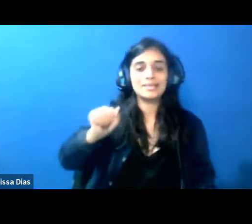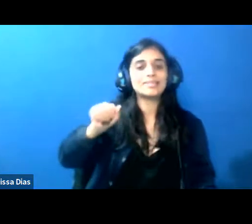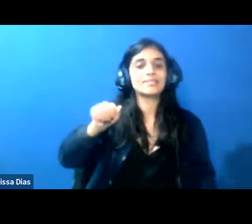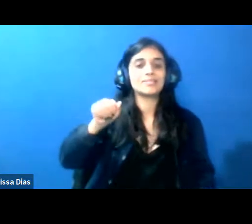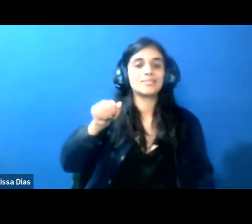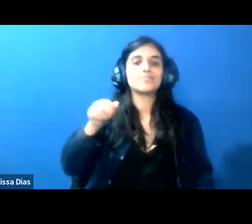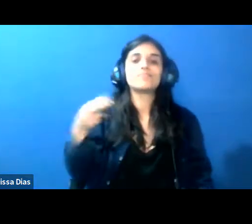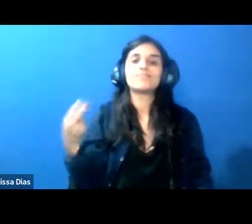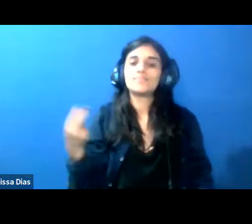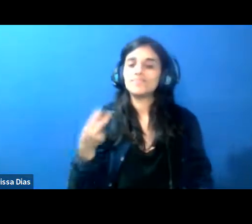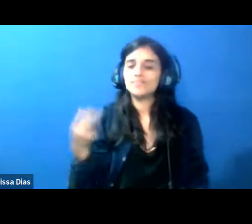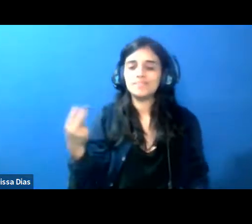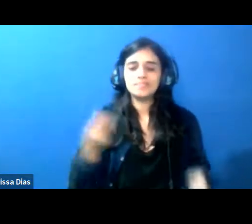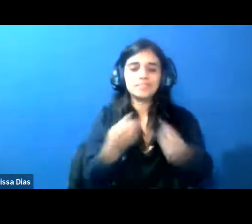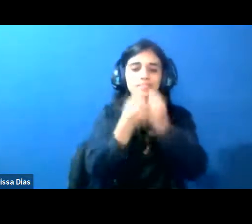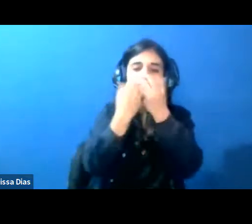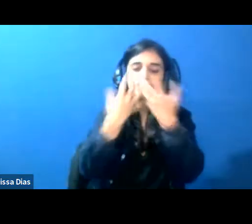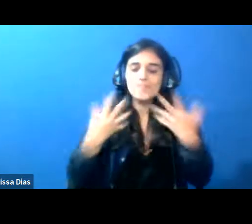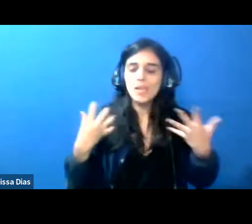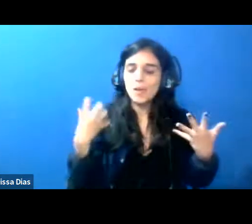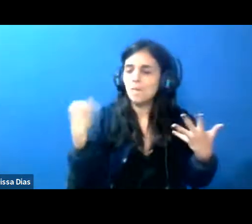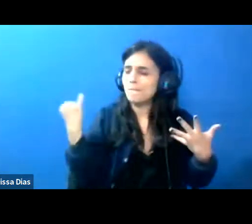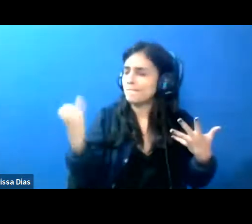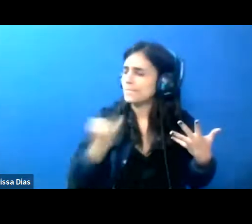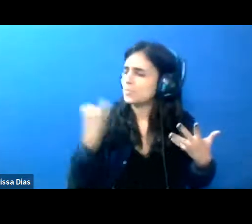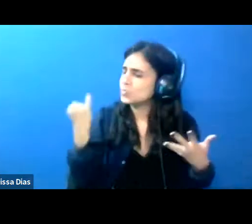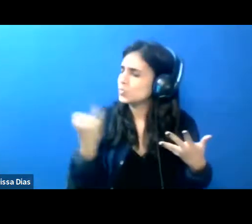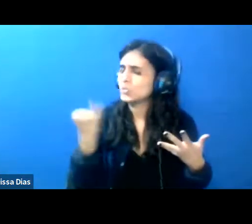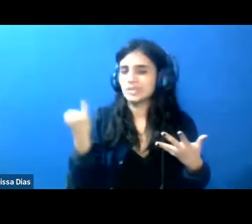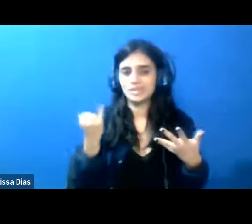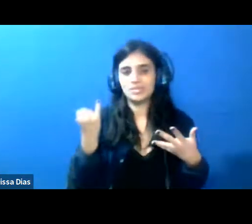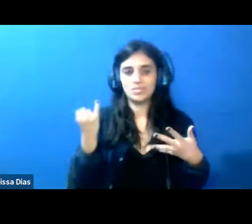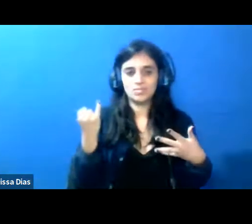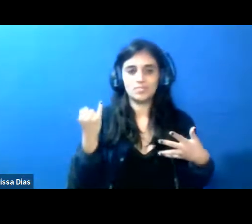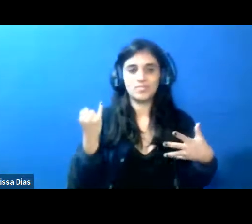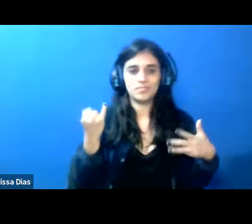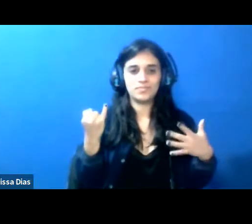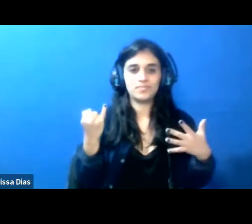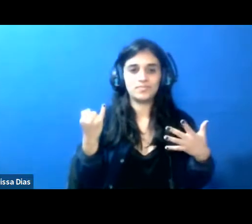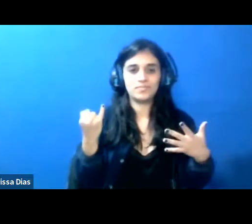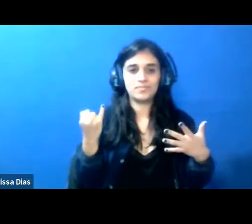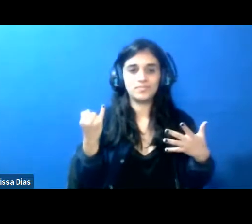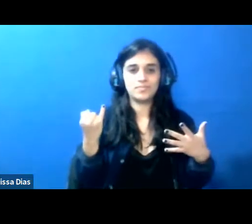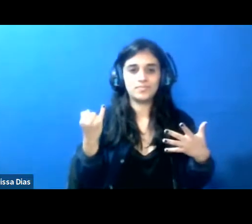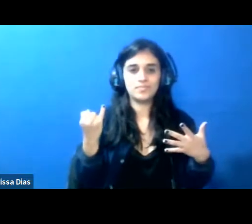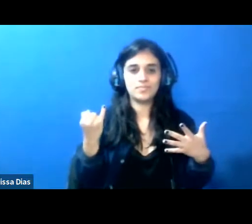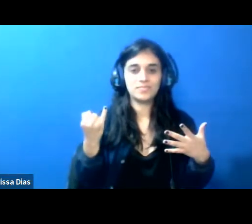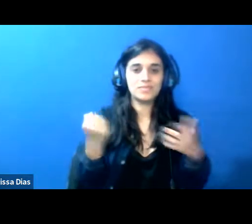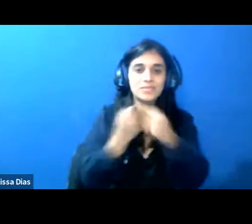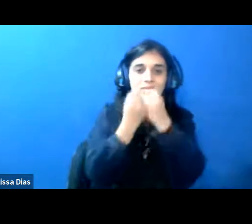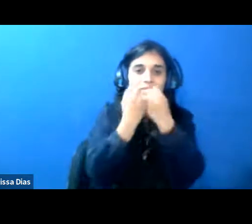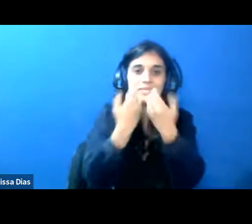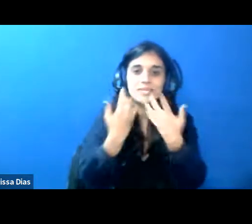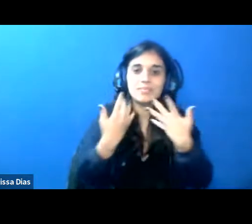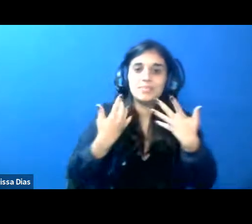aqui elementos valorosos que dignificam o nosso